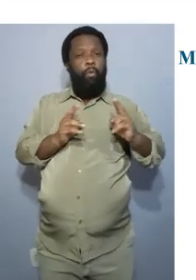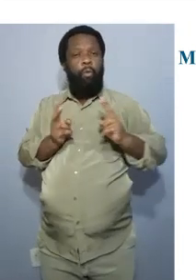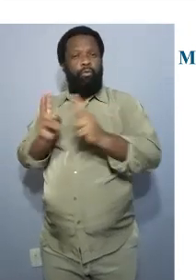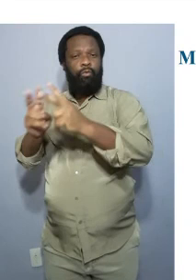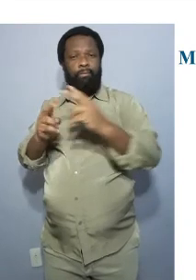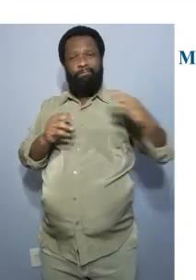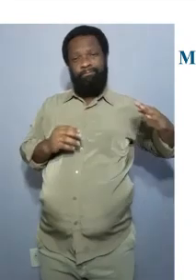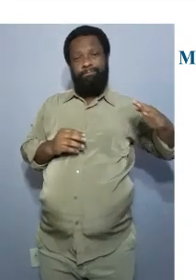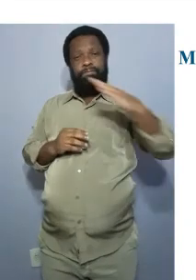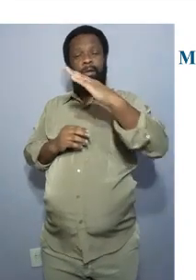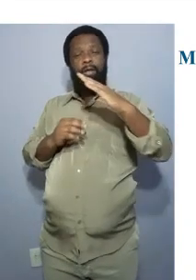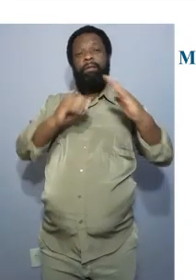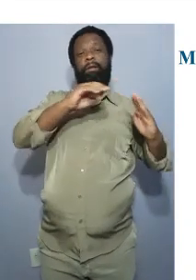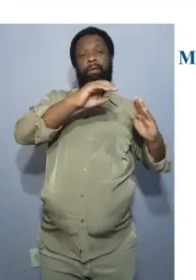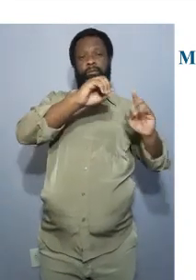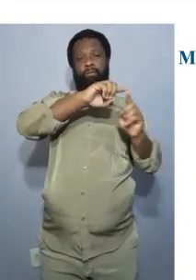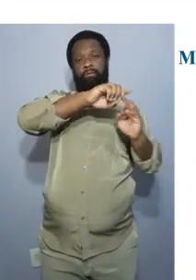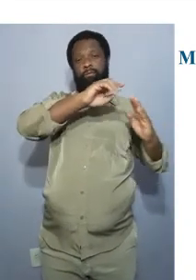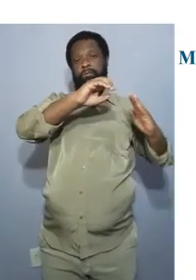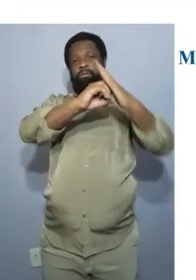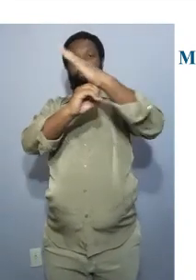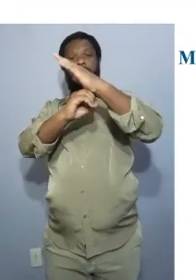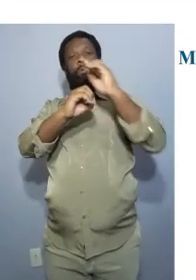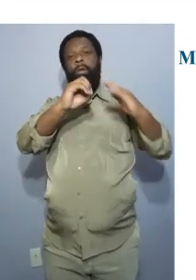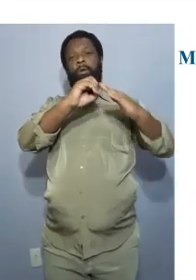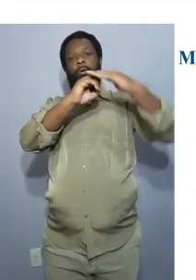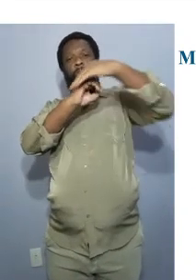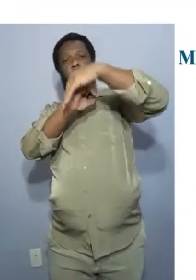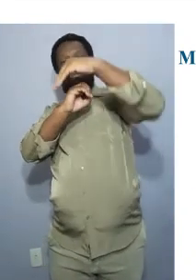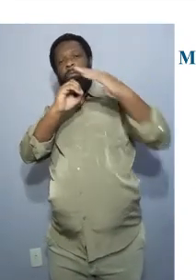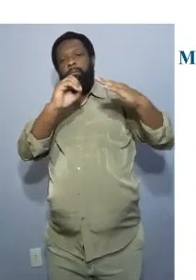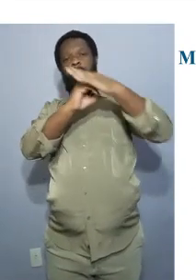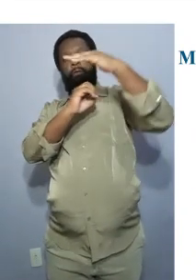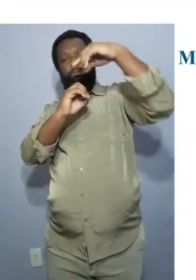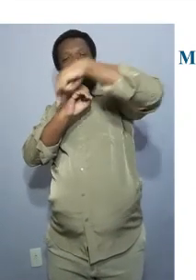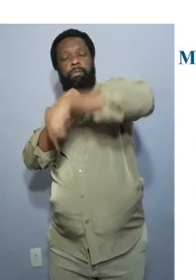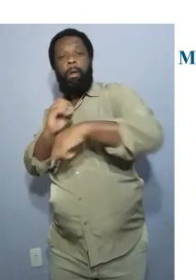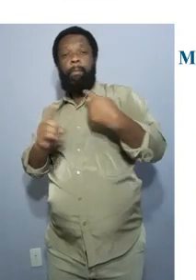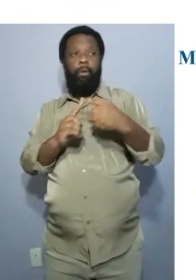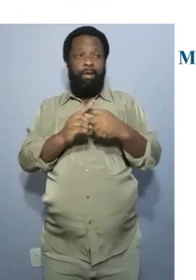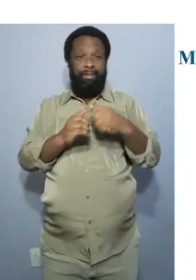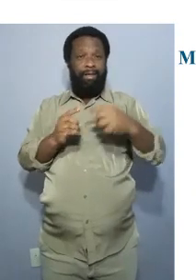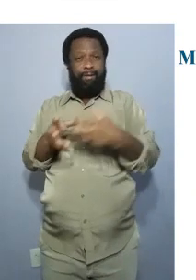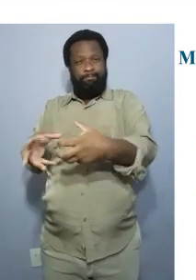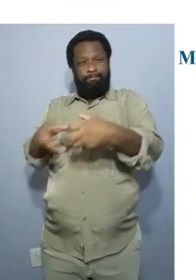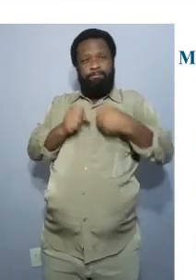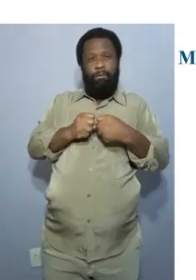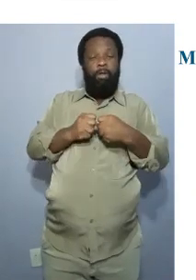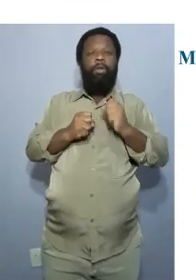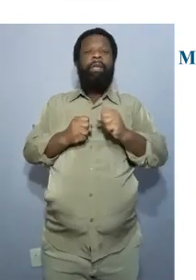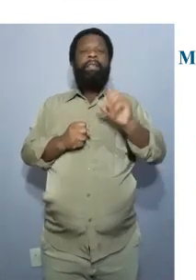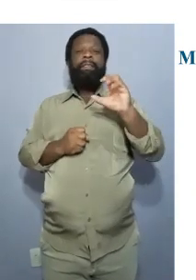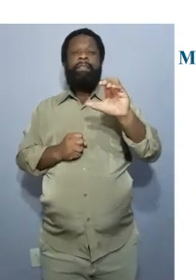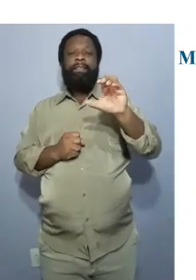aqui reto, ele faz essa curva para a gente? Porque existe a ação de uma aceleração chamada centrípeta.